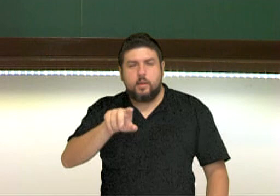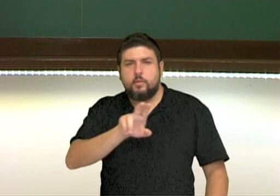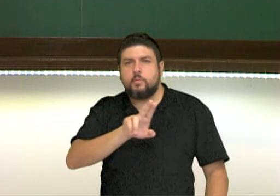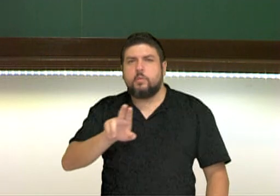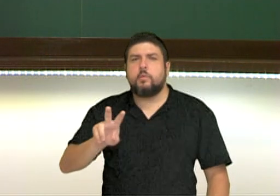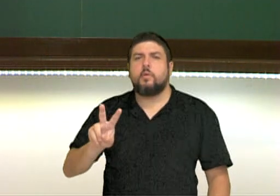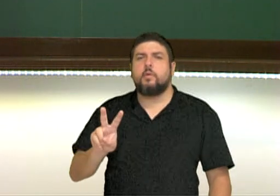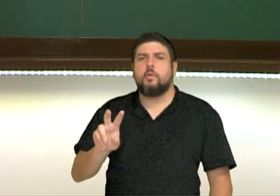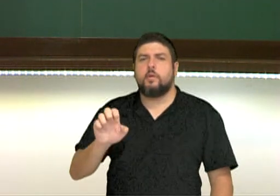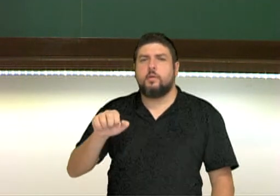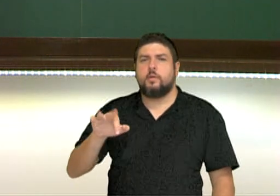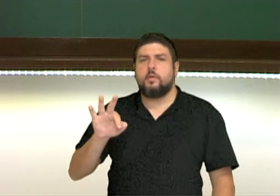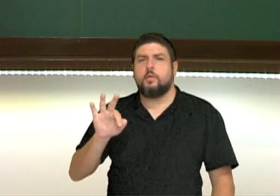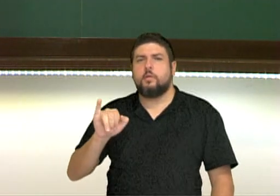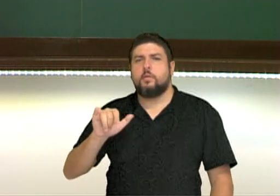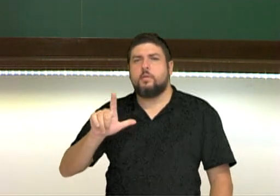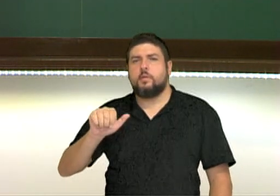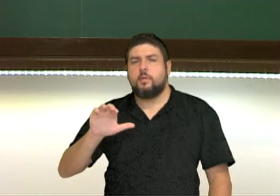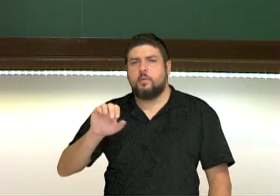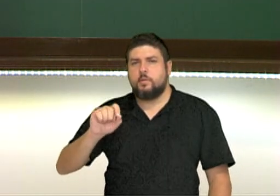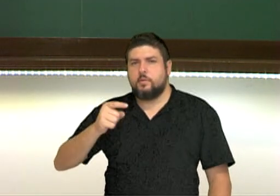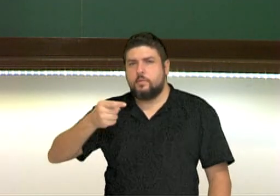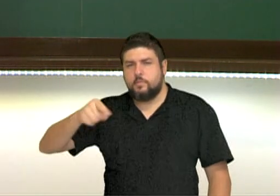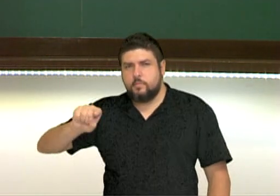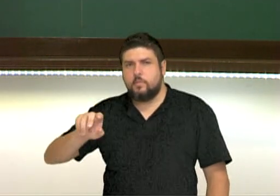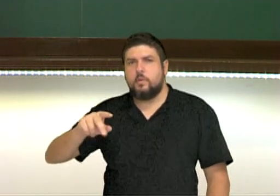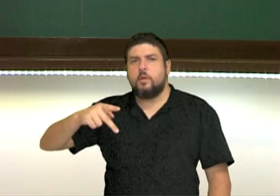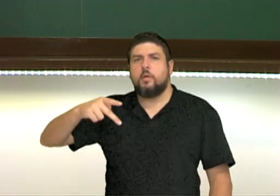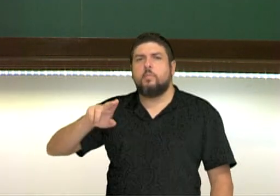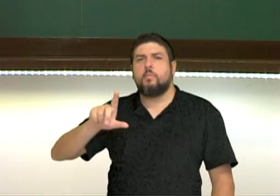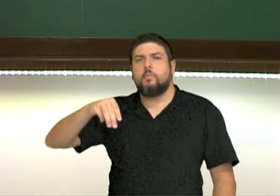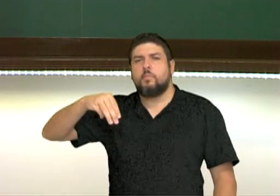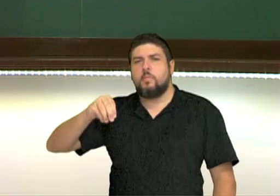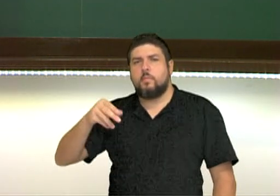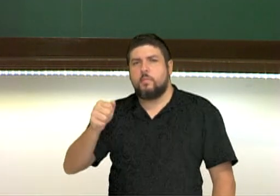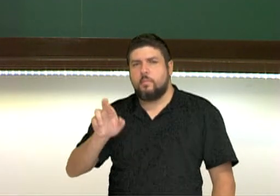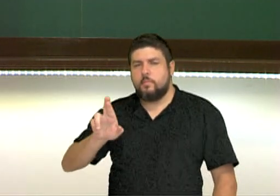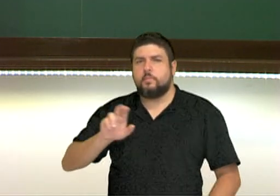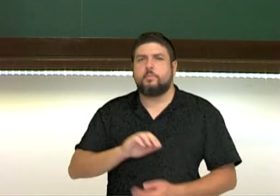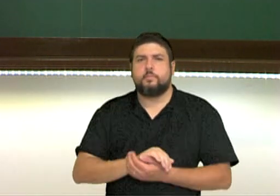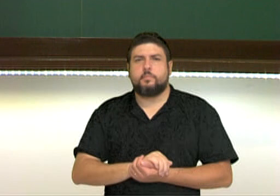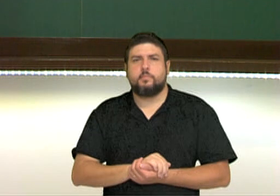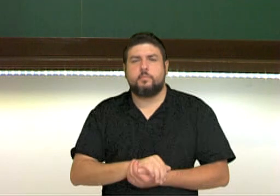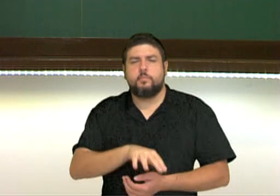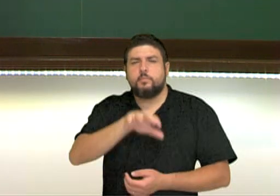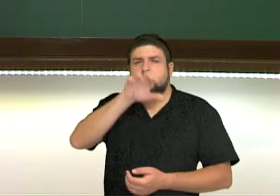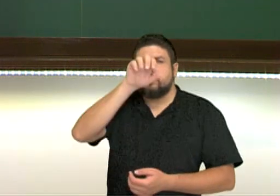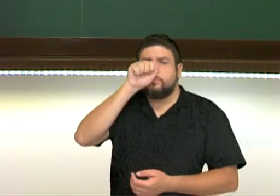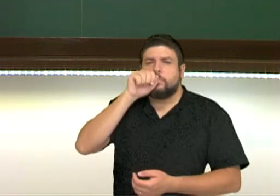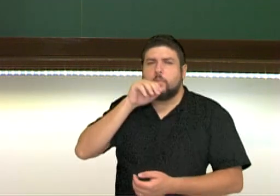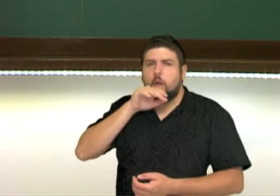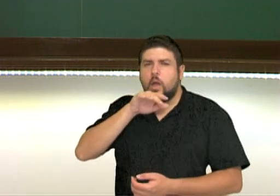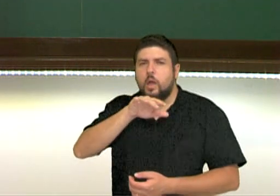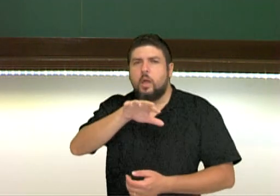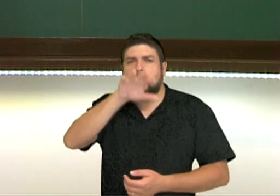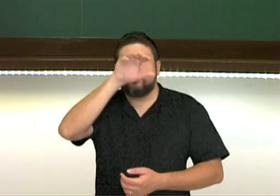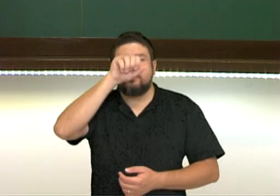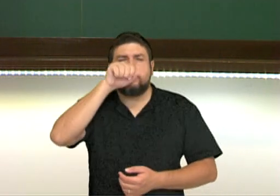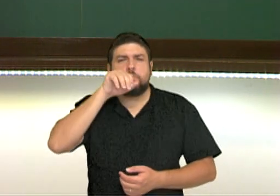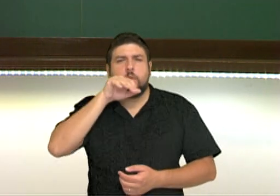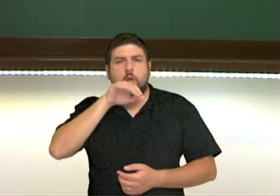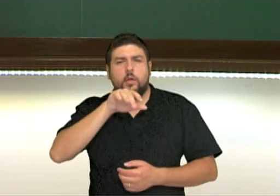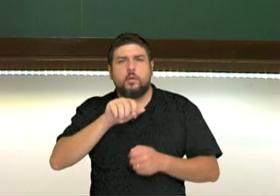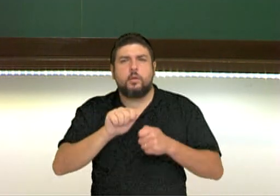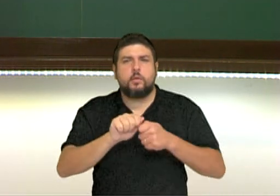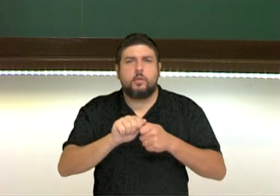tá? Vamos conhecer então como que isso acontece. A ventilação pulmonar, esses movimentos